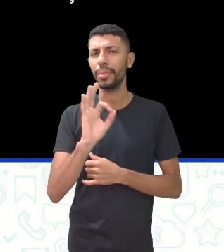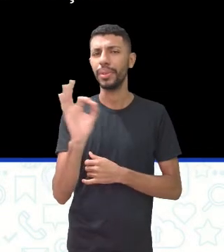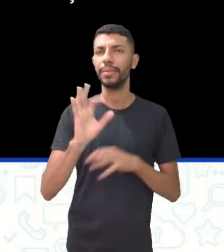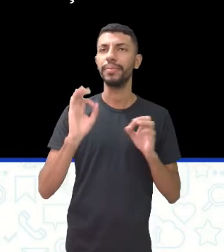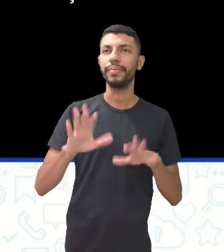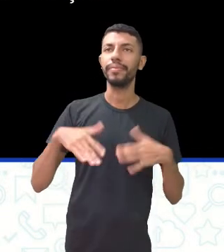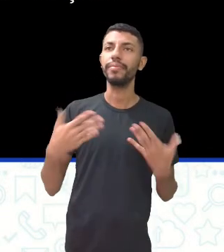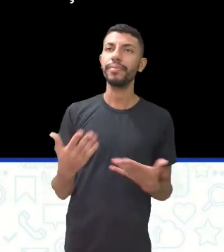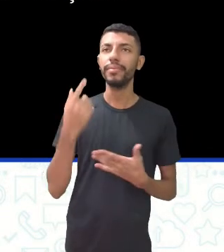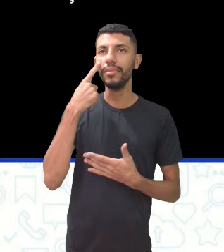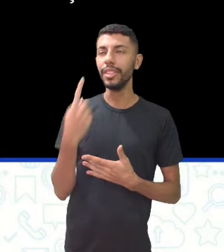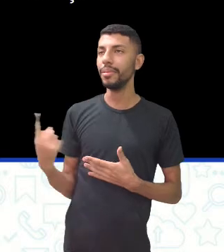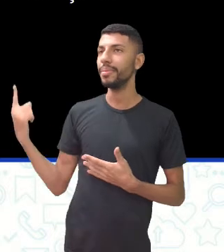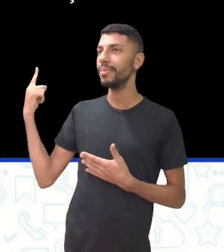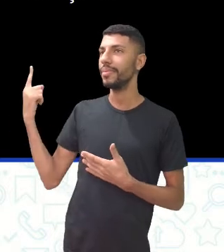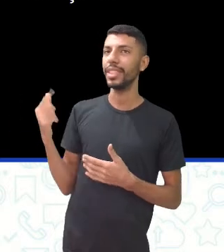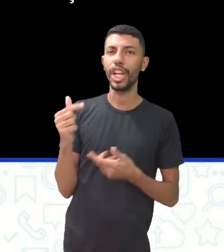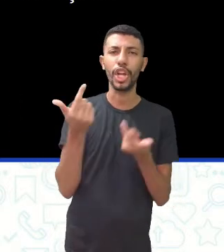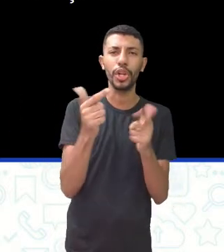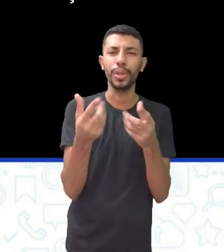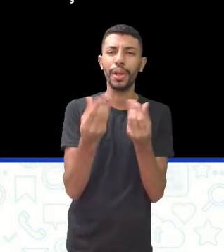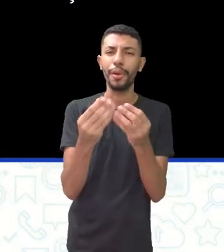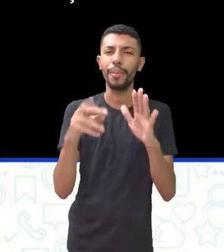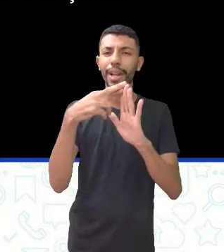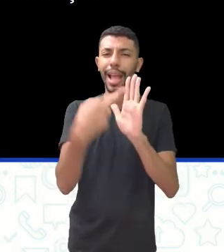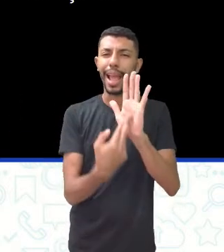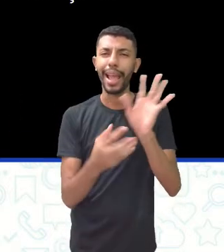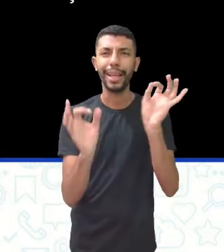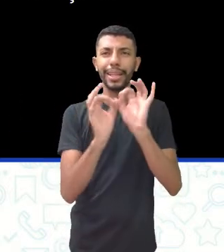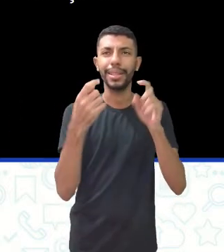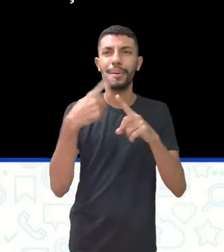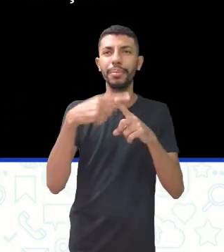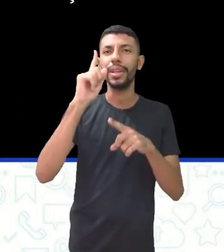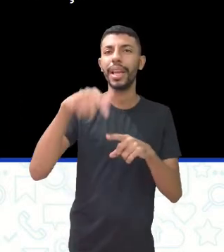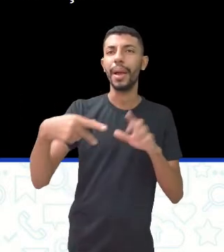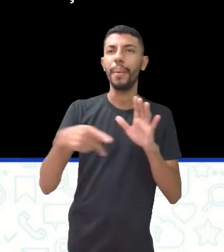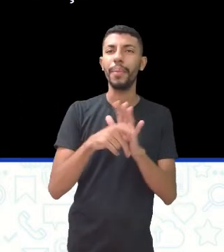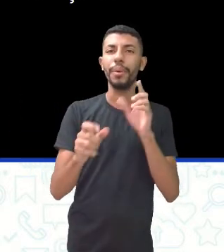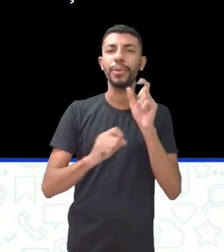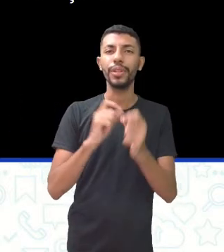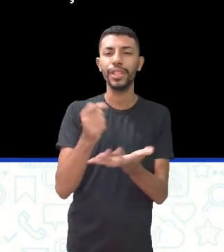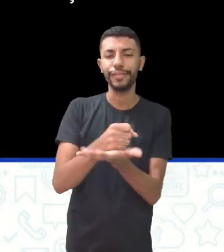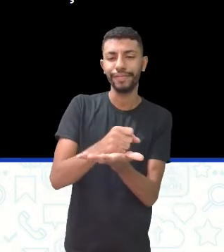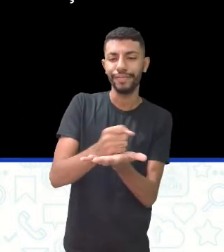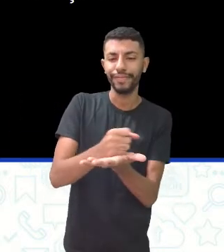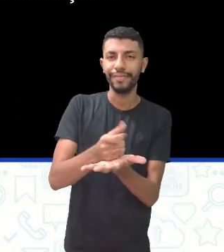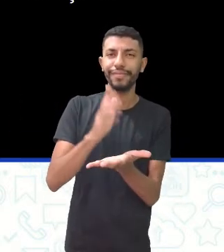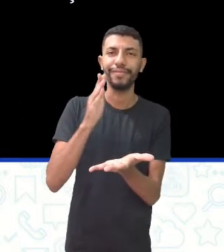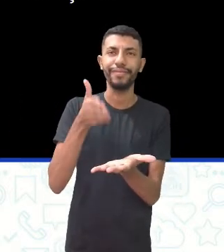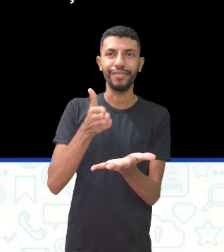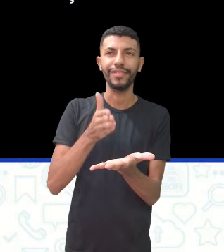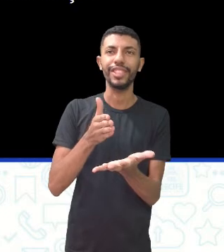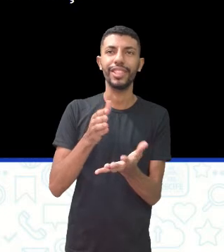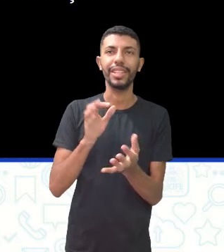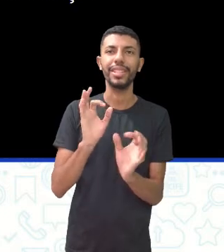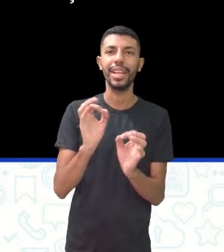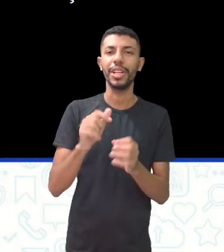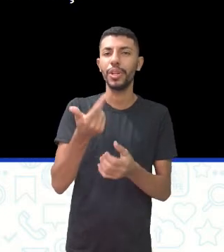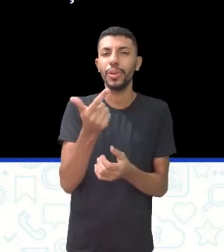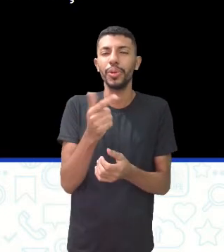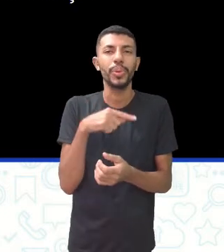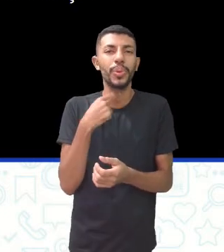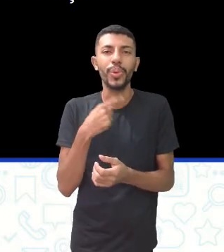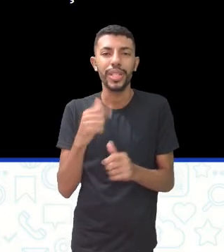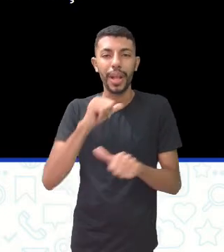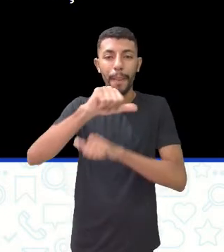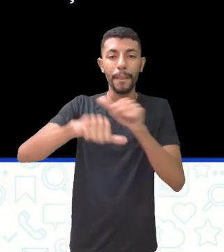Esse aí não tem nem muitas regras, digamos assim, porque o jogo já é eletrônico e nos jogos eletrônicos a gente não tem como alterar